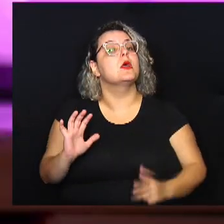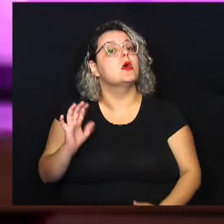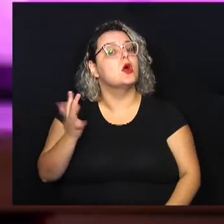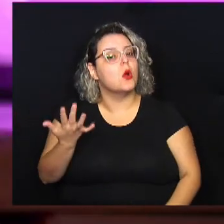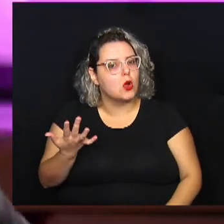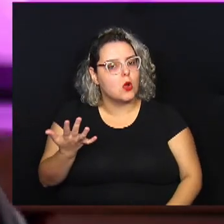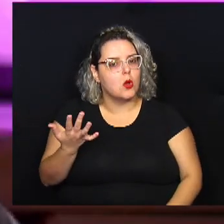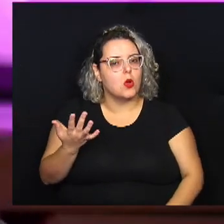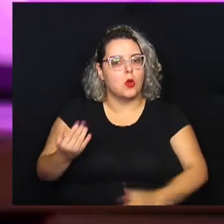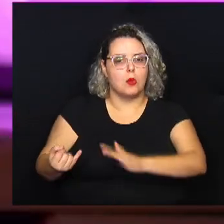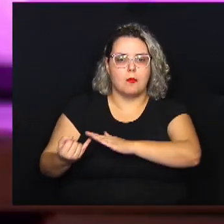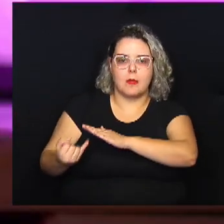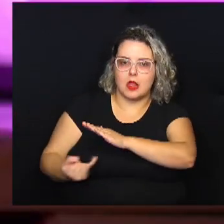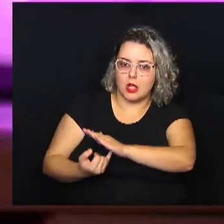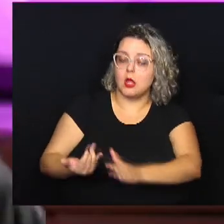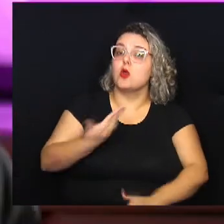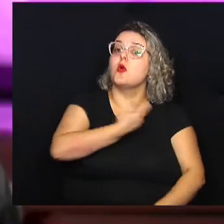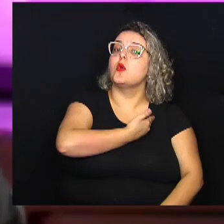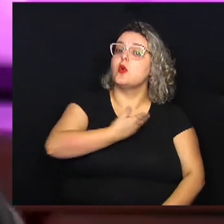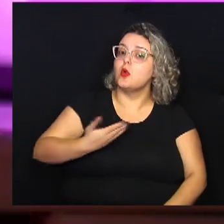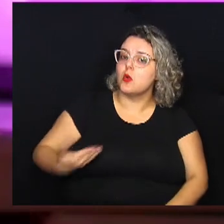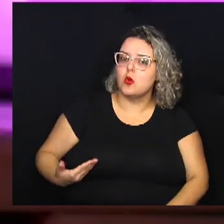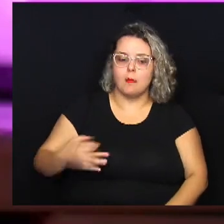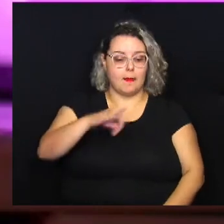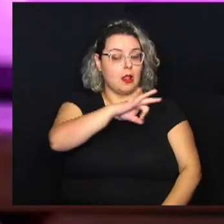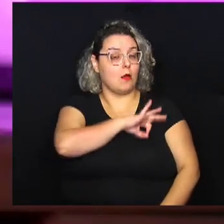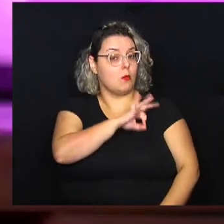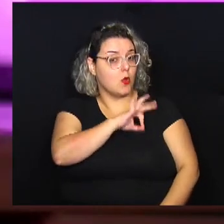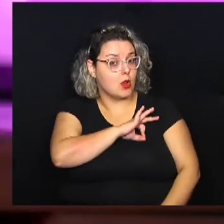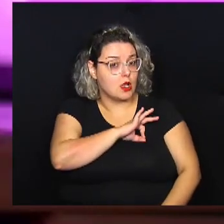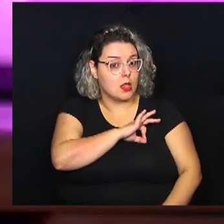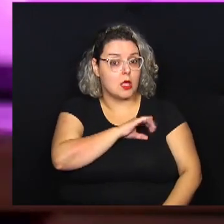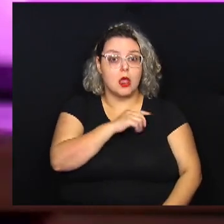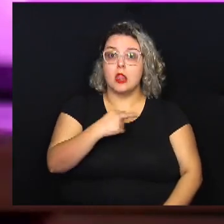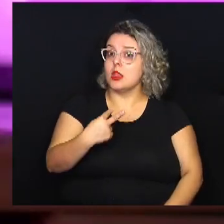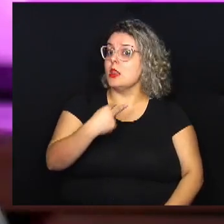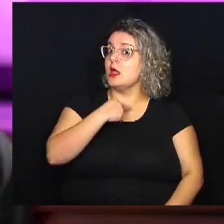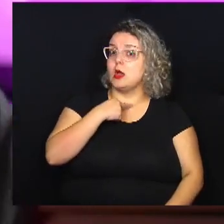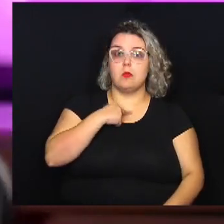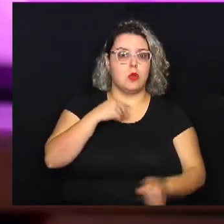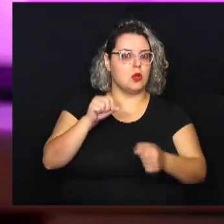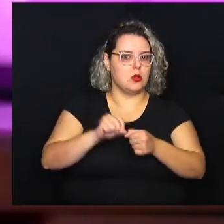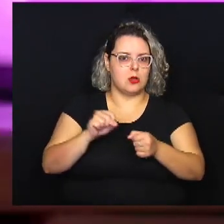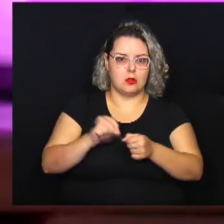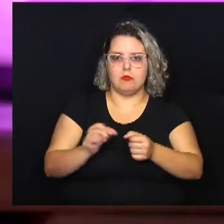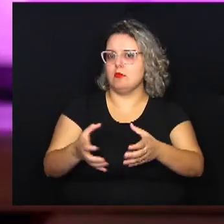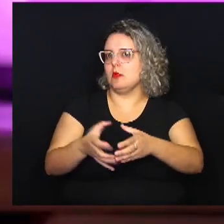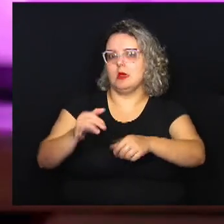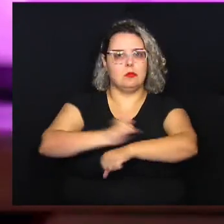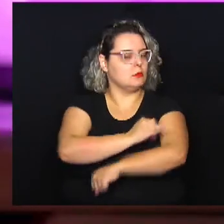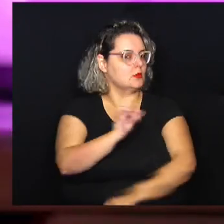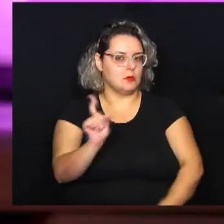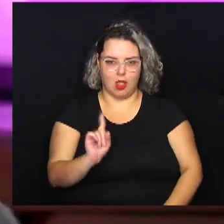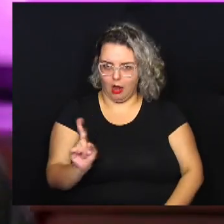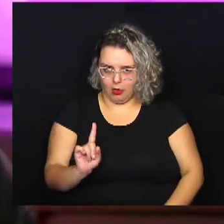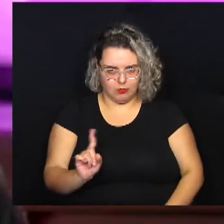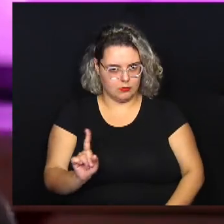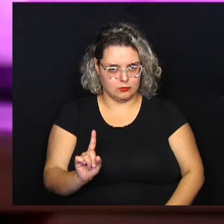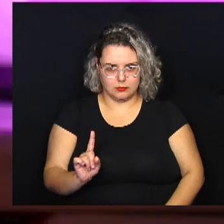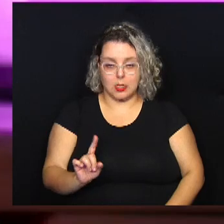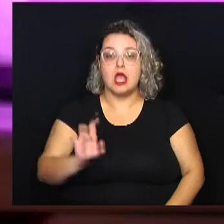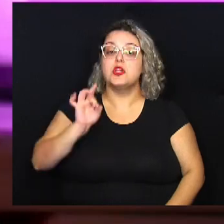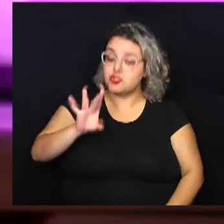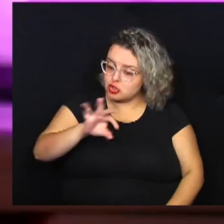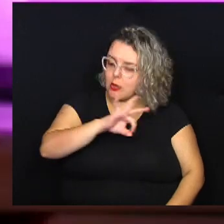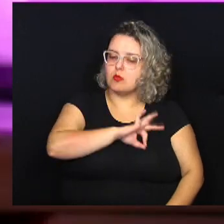pelas instituições governamentais, pela polícia. Ela não pode ser feita pela companhia aérea, né? Essa abertura de